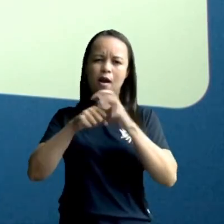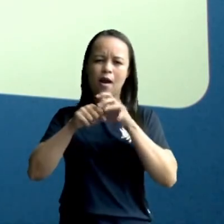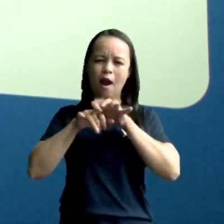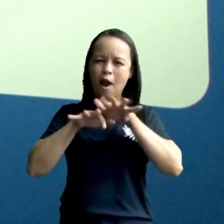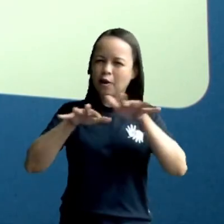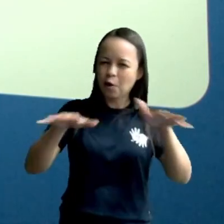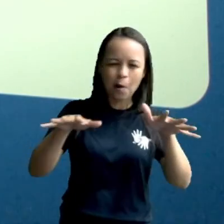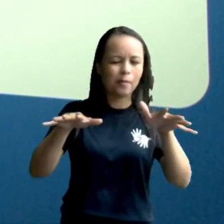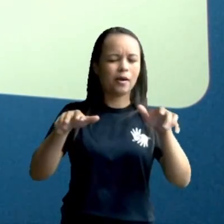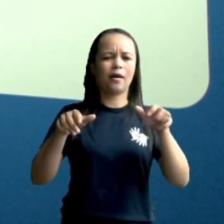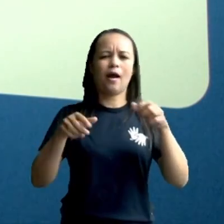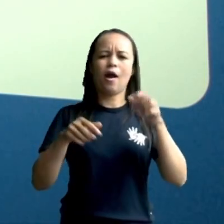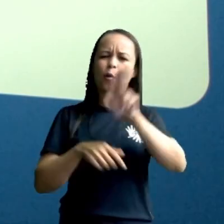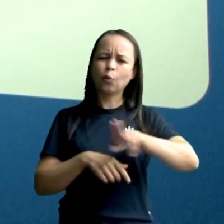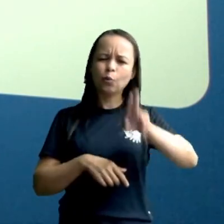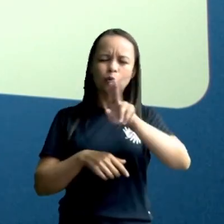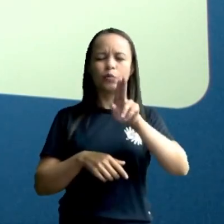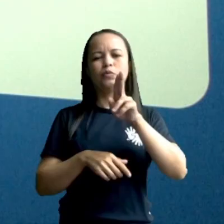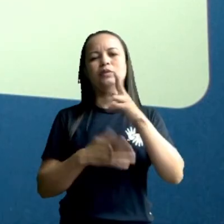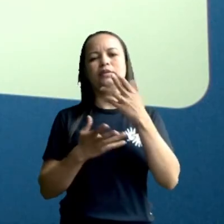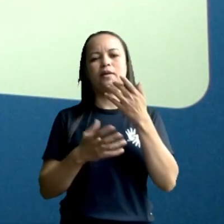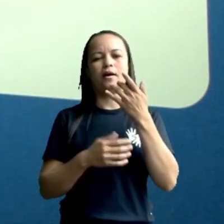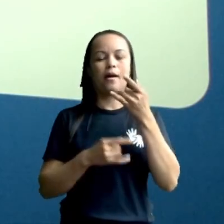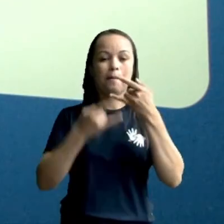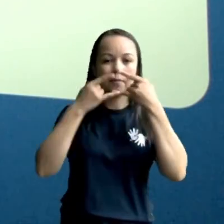aglomerar, usa máscara, fique em